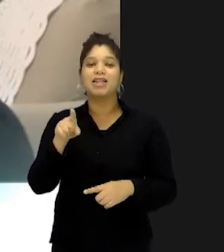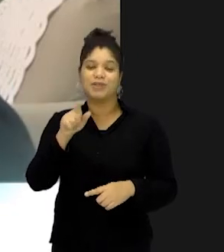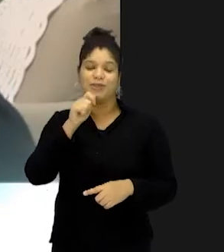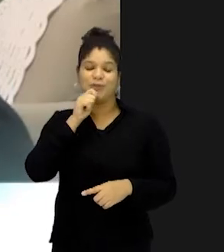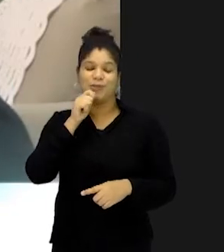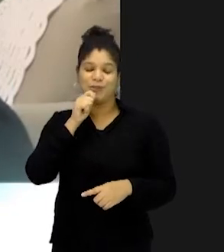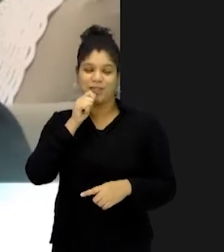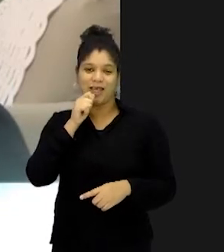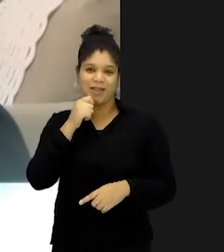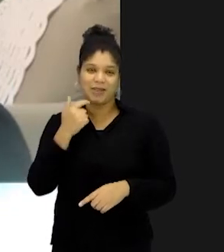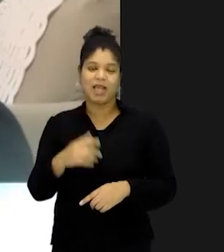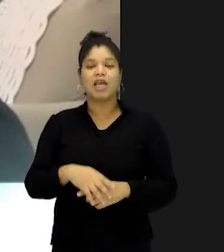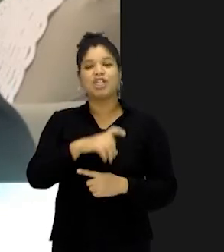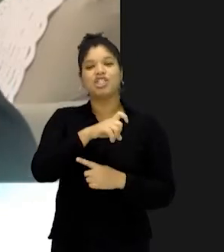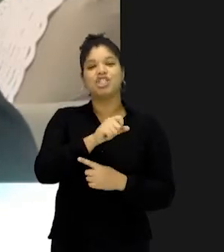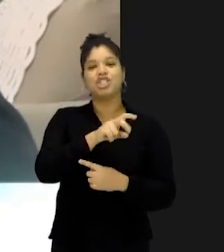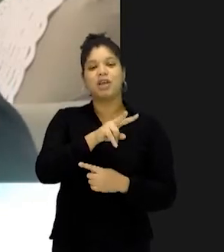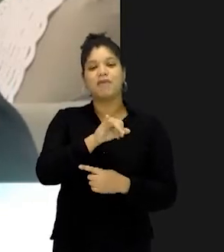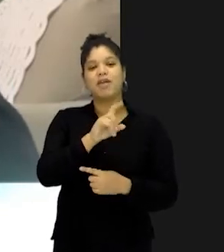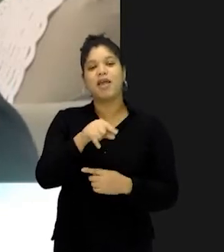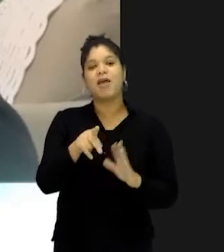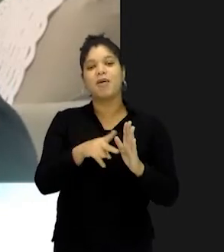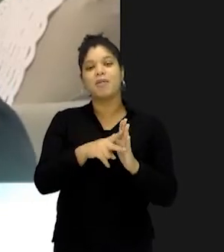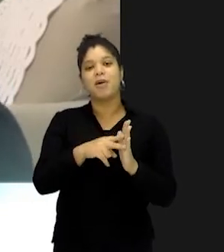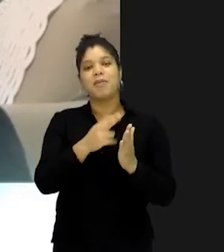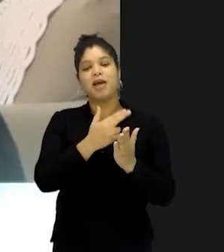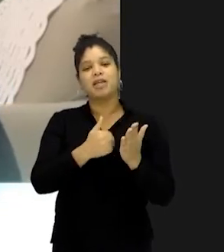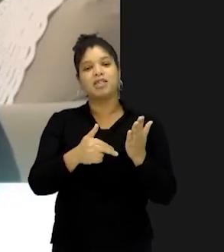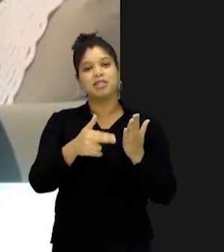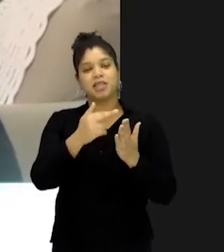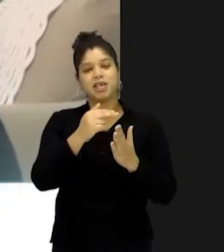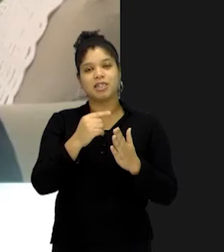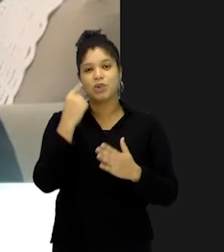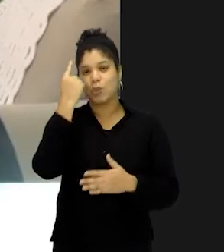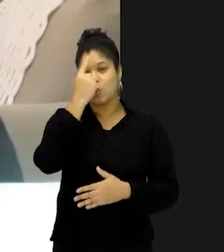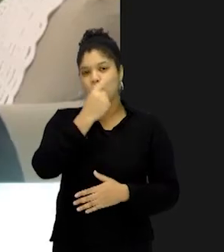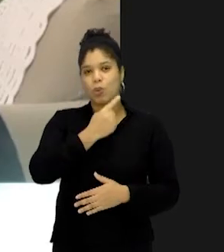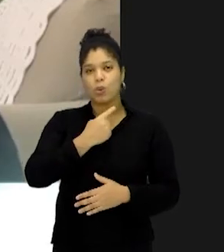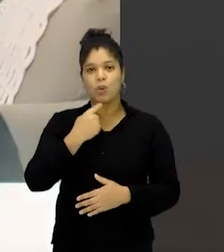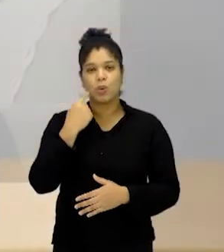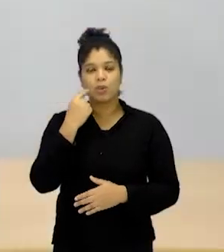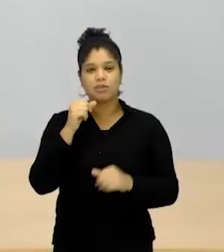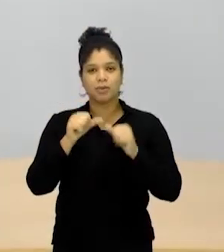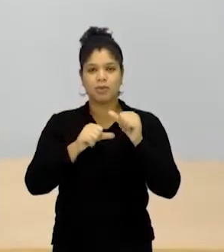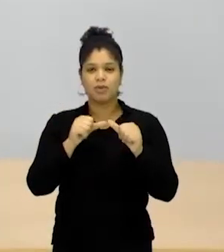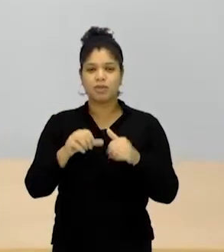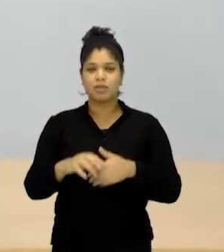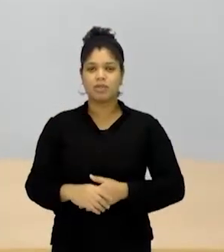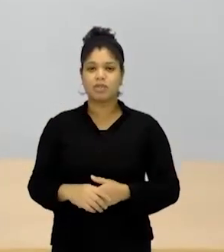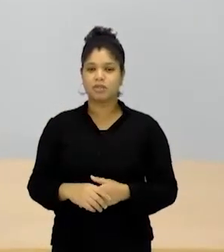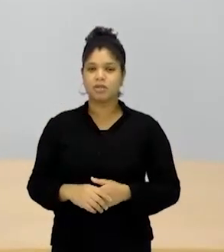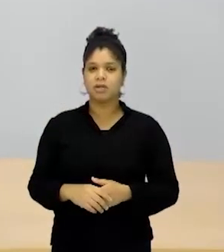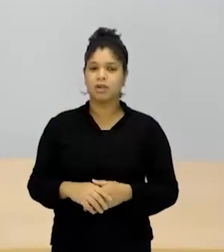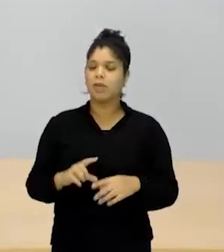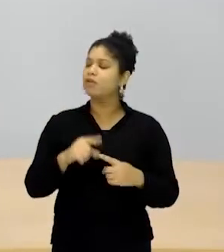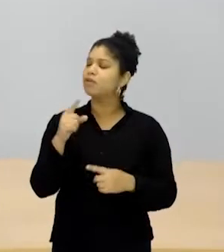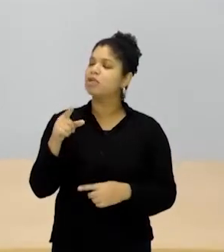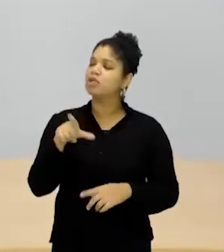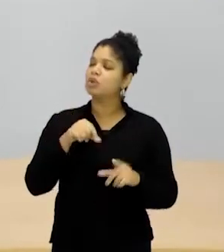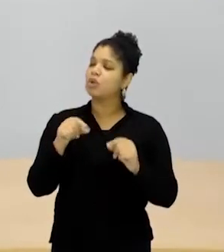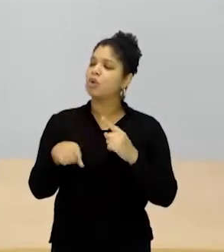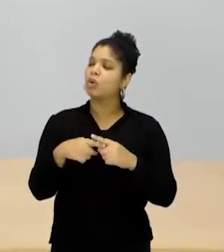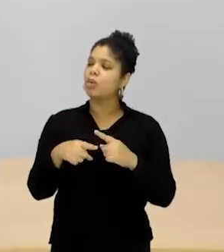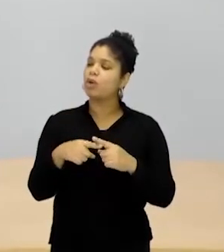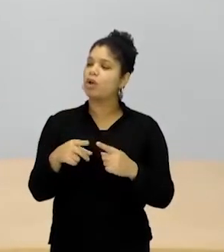ilustrações, caricaturas. Nossa, que bacana, uau, que incrível, Xavi. Né? E por que você fez essa opção de